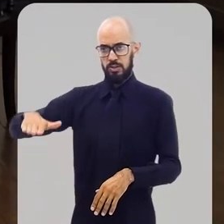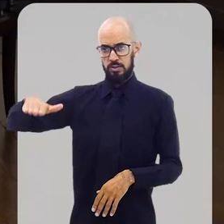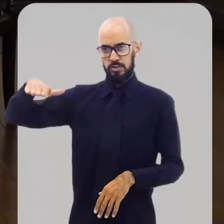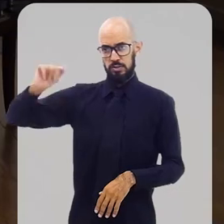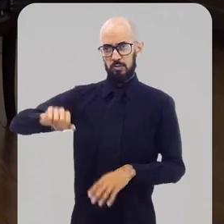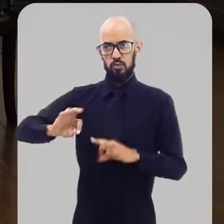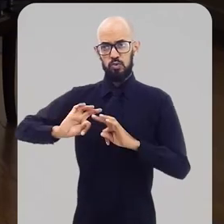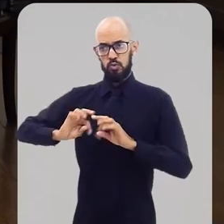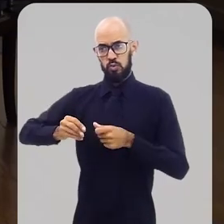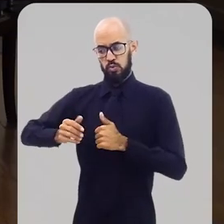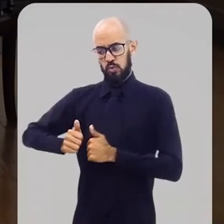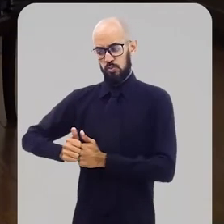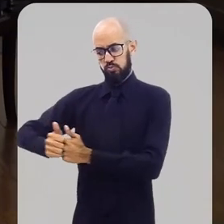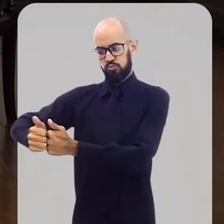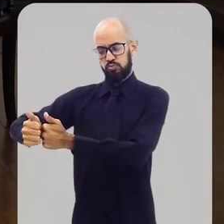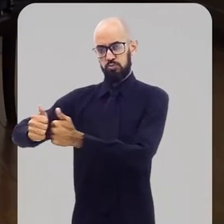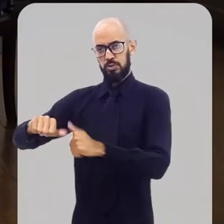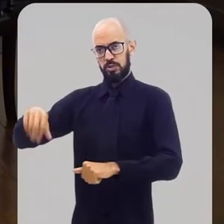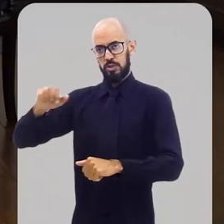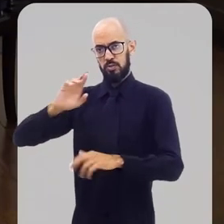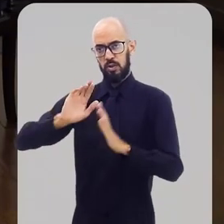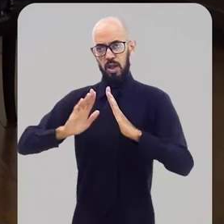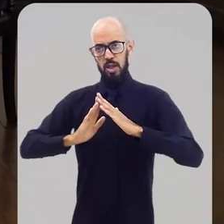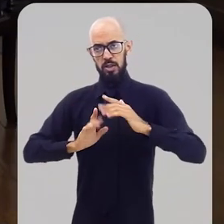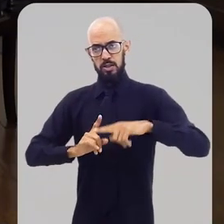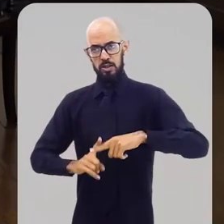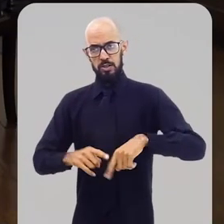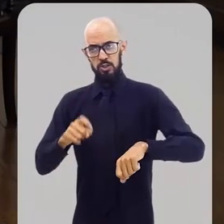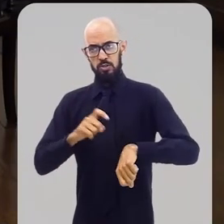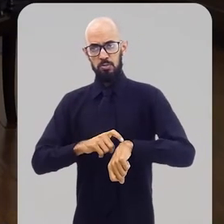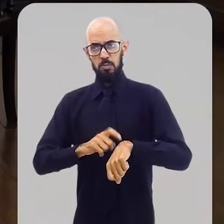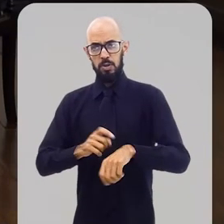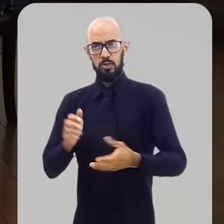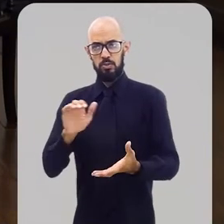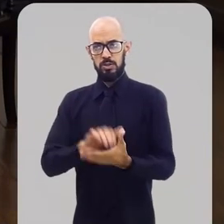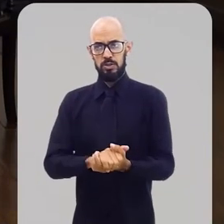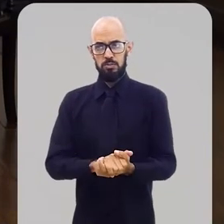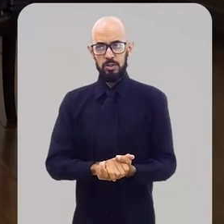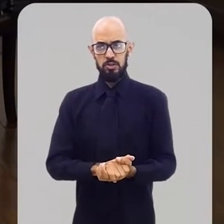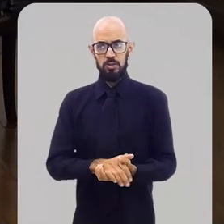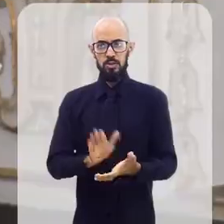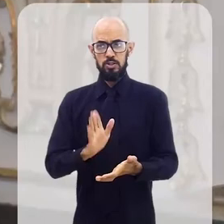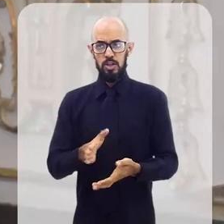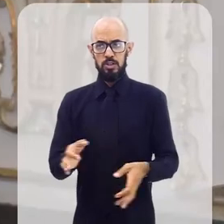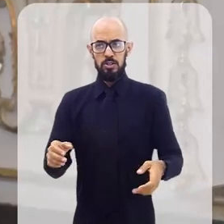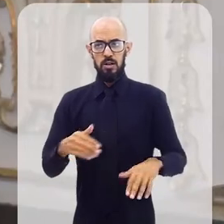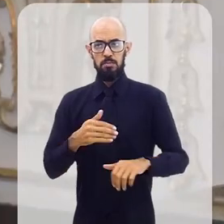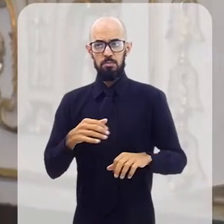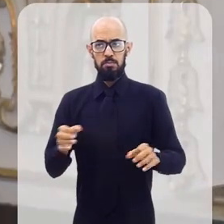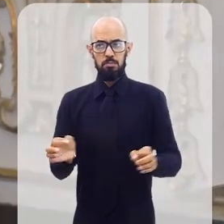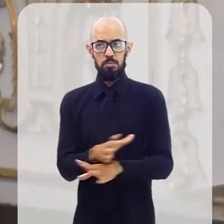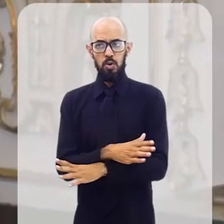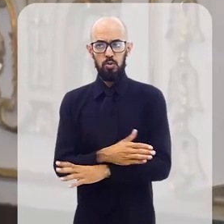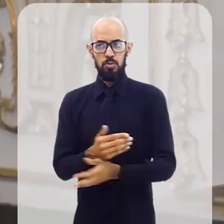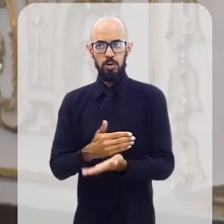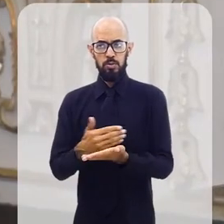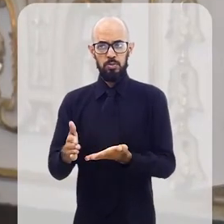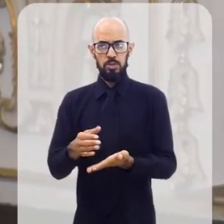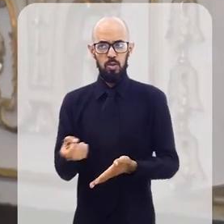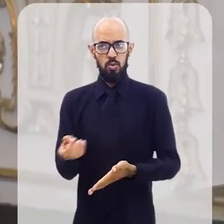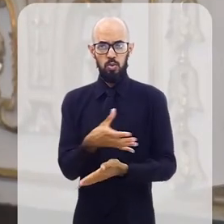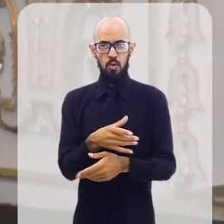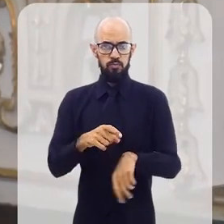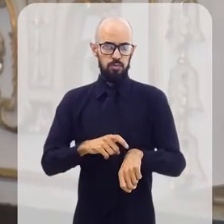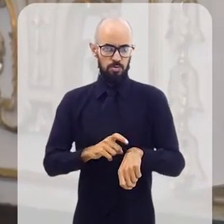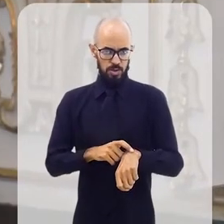início dentro dos sacramentos da igreja quando ele chega ao casamento ele já está preparado para